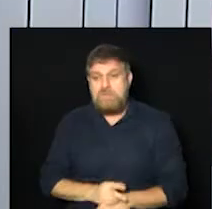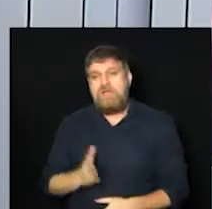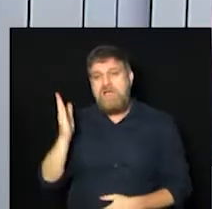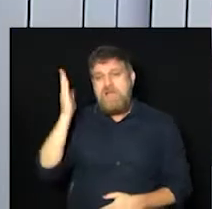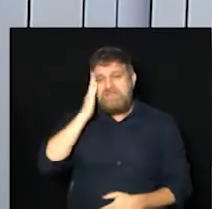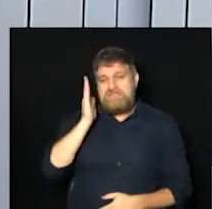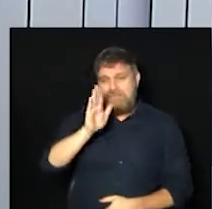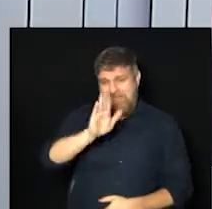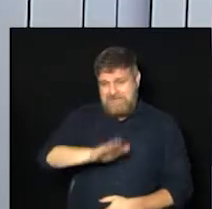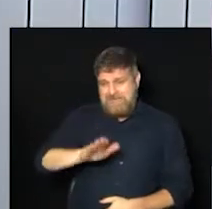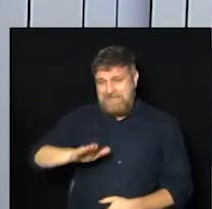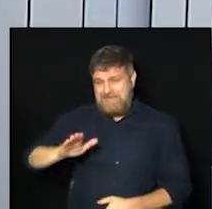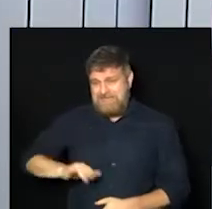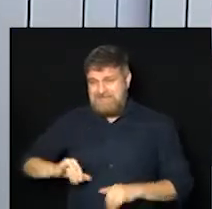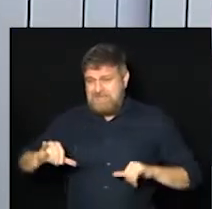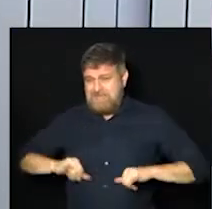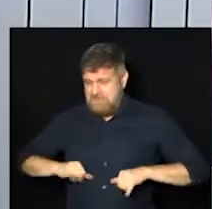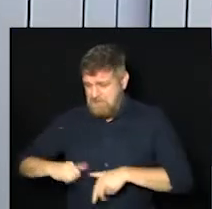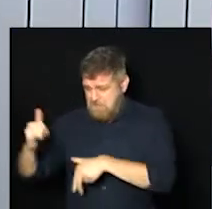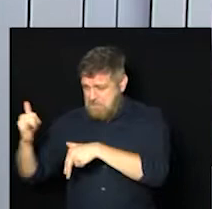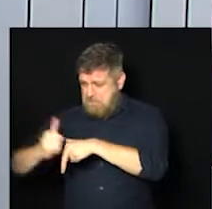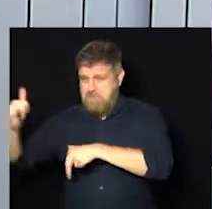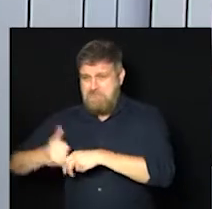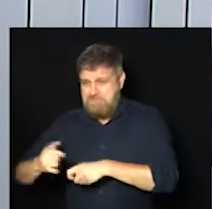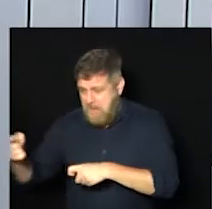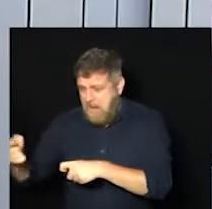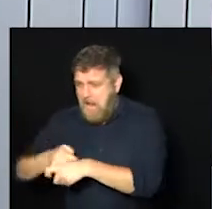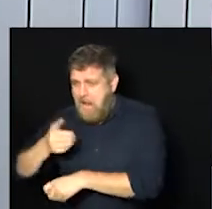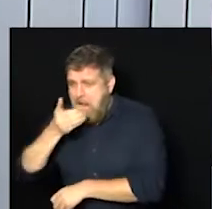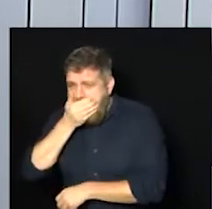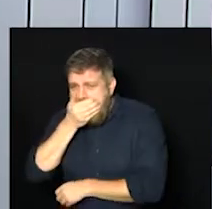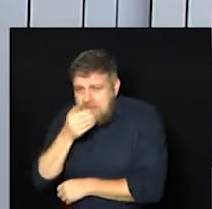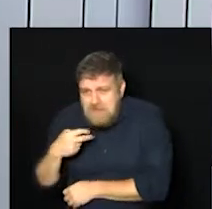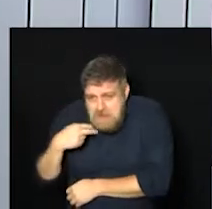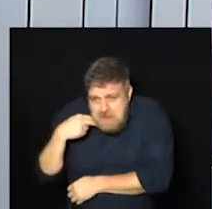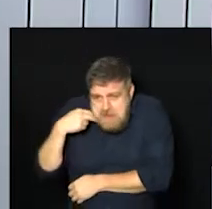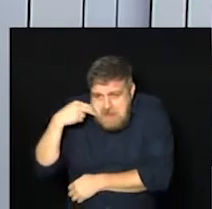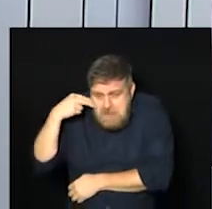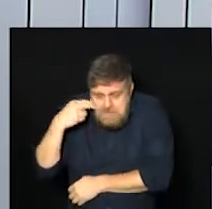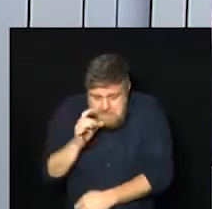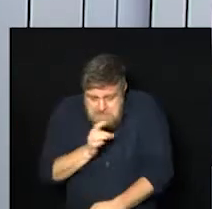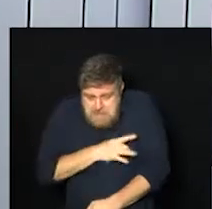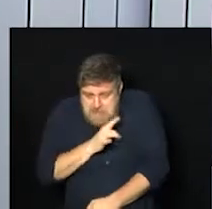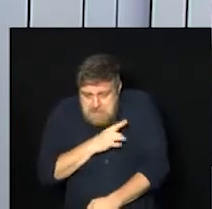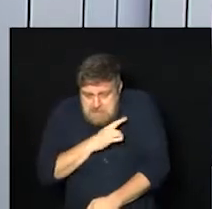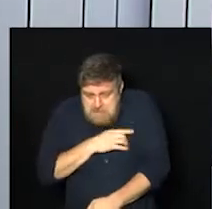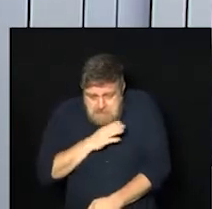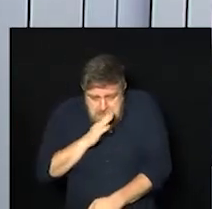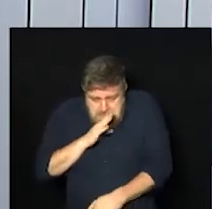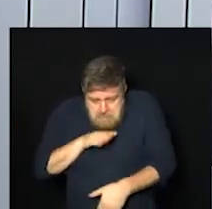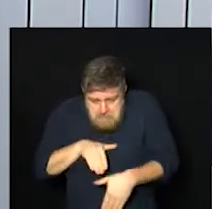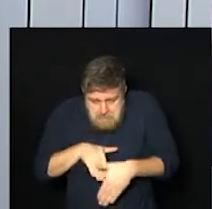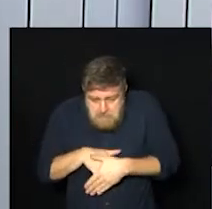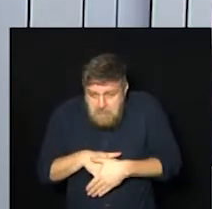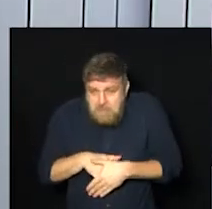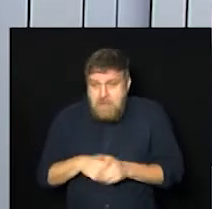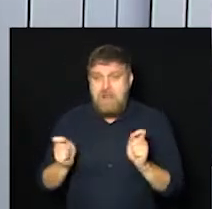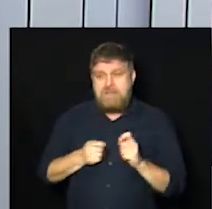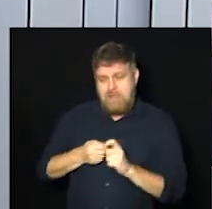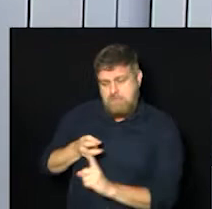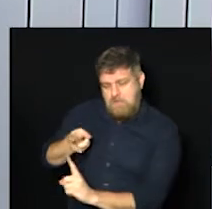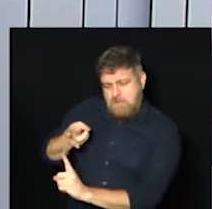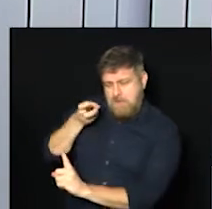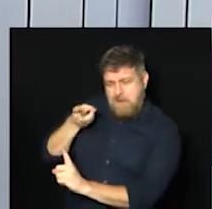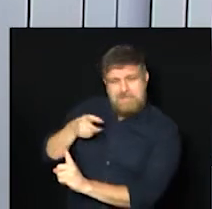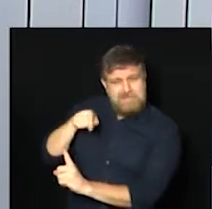criança violentada, ela tem medo, ela tem vergonha. Só que ela dá alguns sinais de